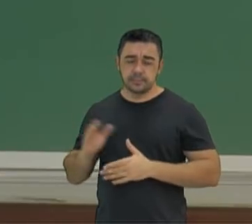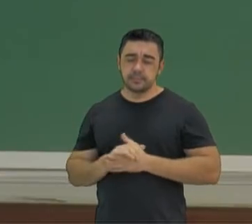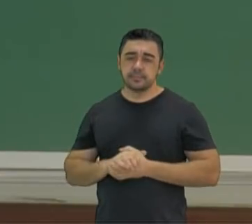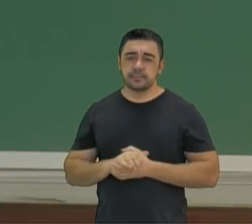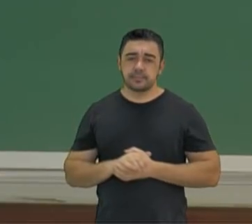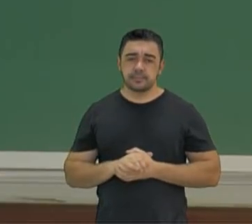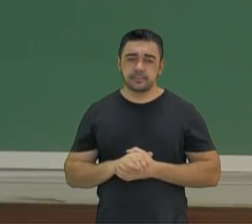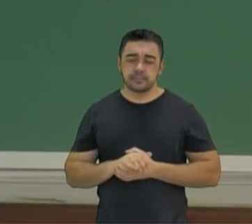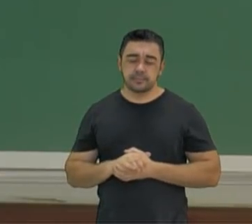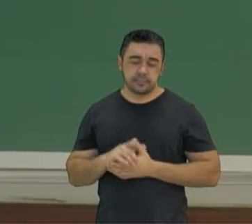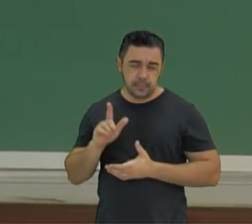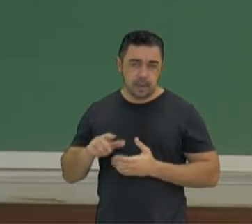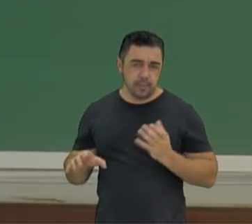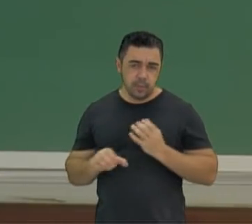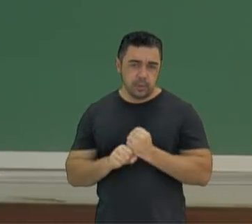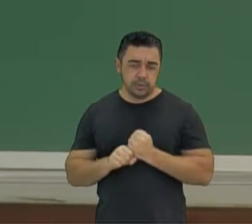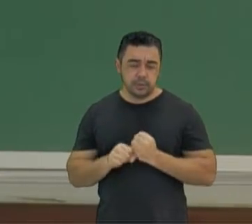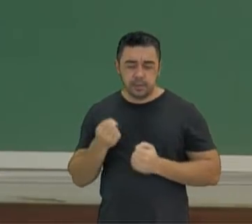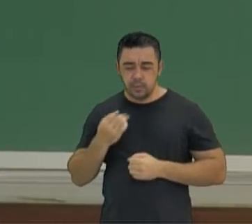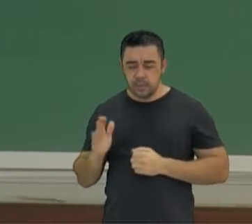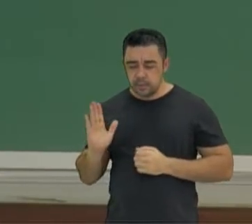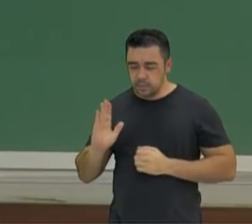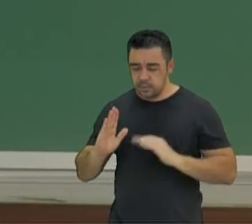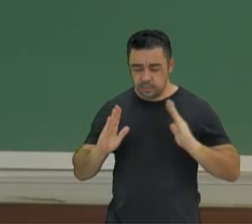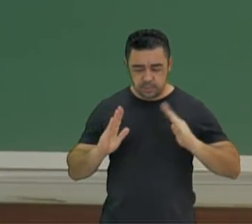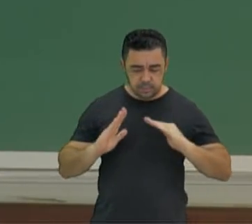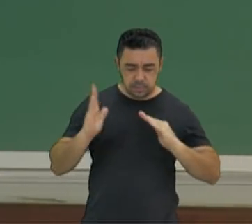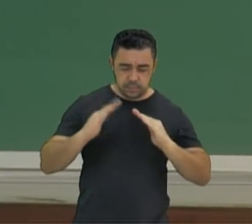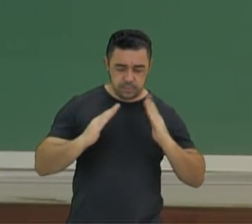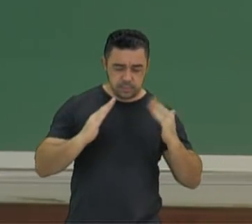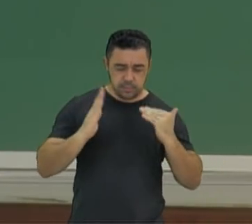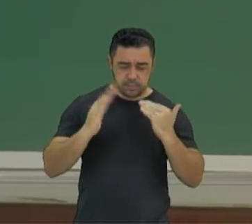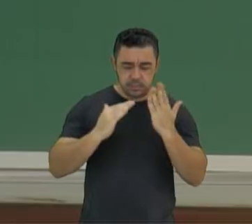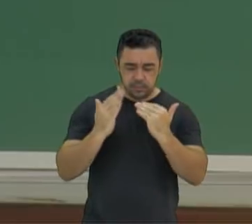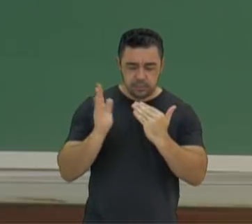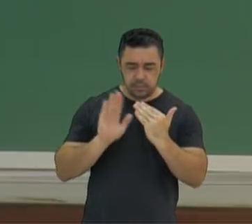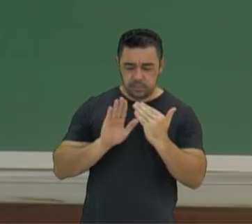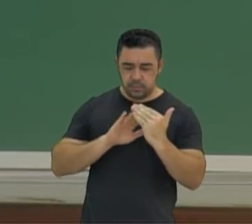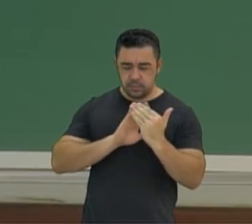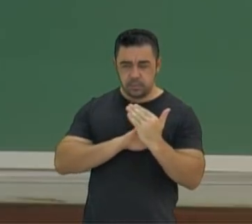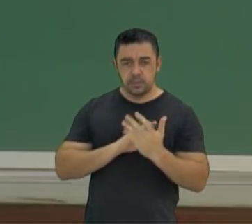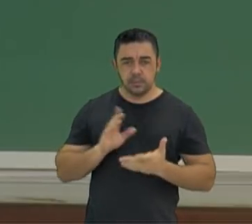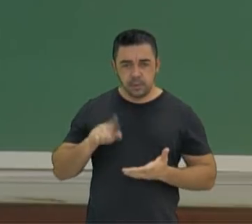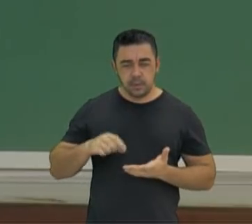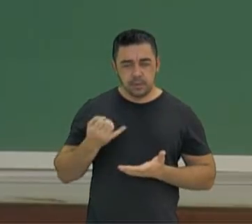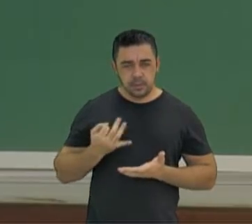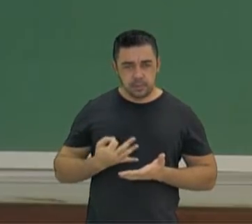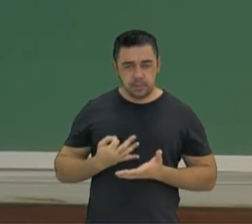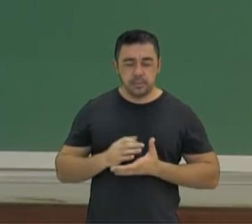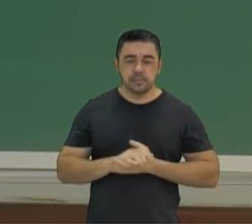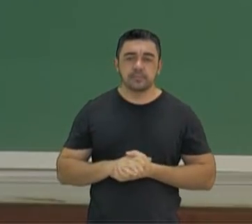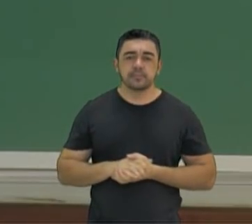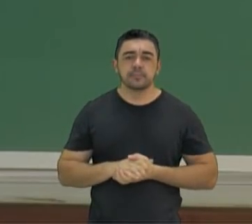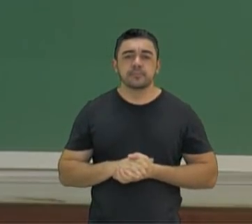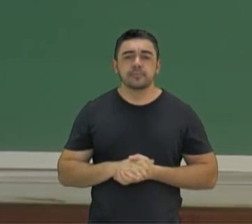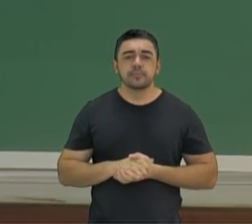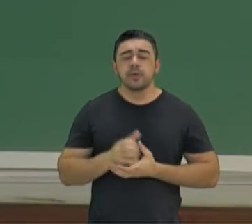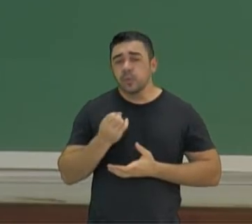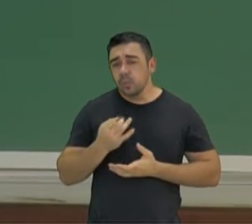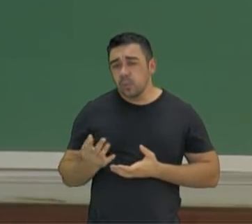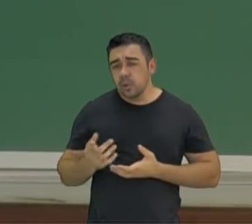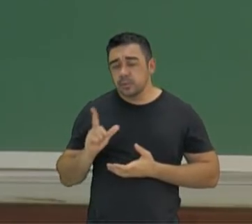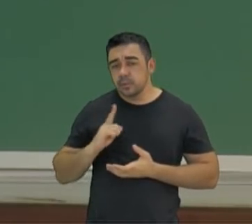10, não é? Porque a quantidade de faces laterais segue a quantidade de lados do polígono da base.